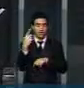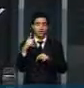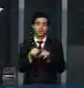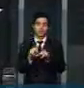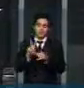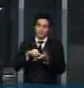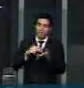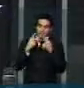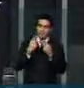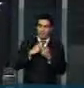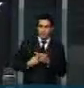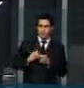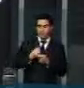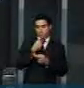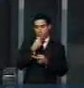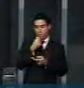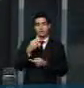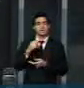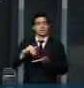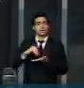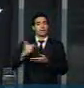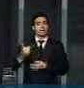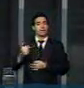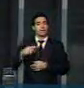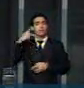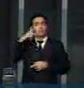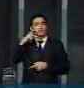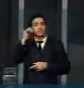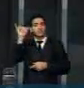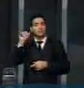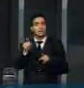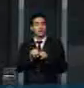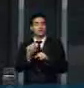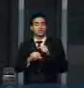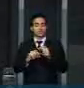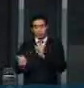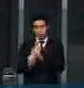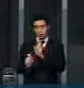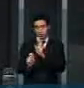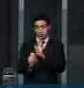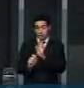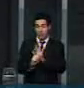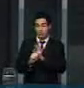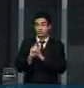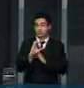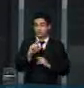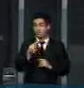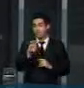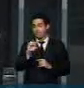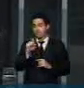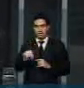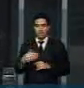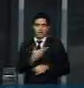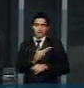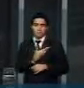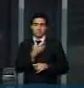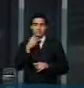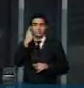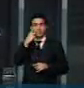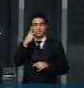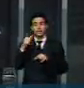registrando a presença do nosso subsecretário de Políticas Antidrogas, o Clóvis Benevides, meu amigo também, colega aqui, deputado